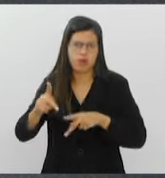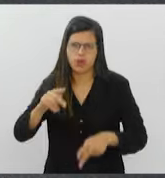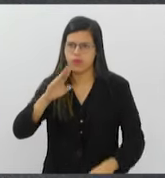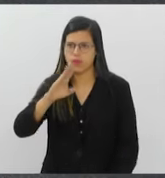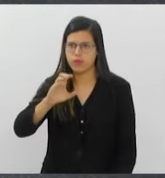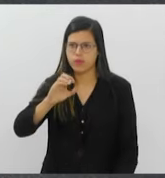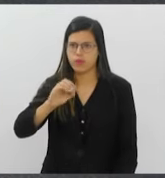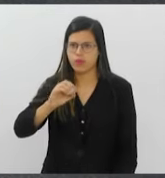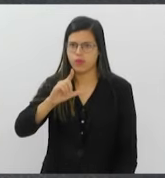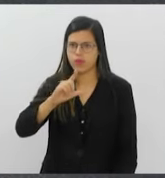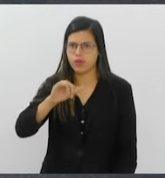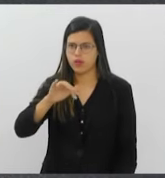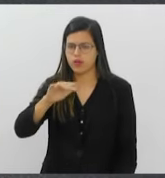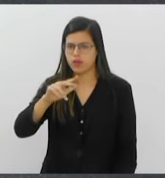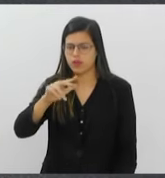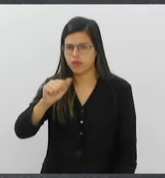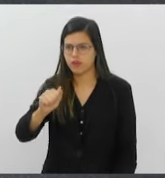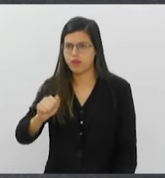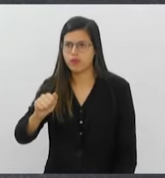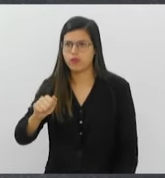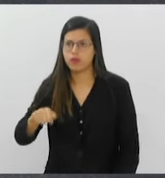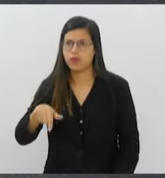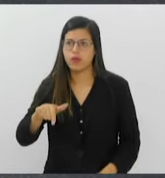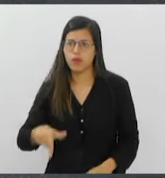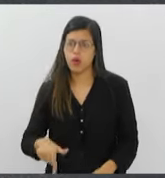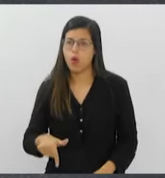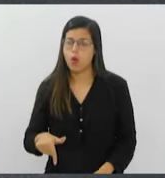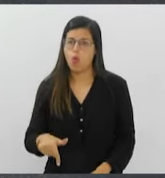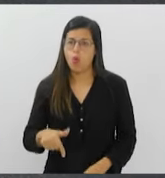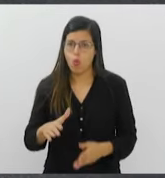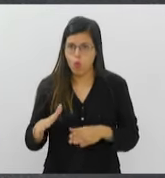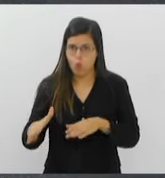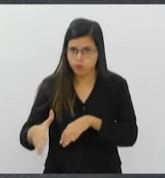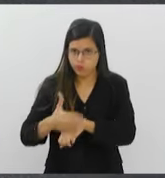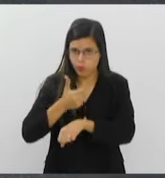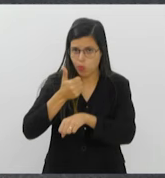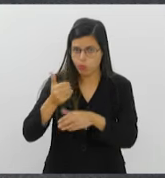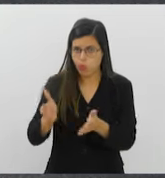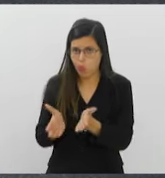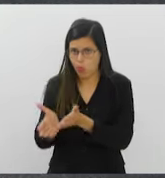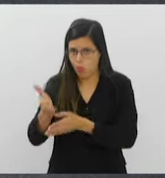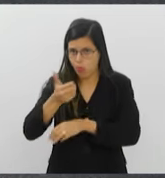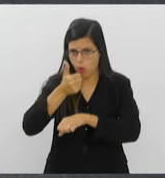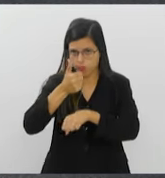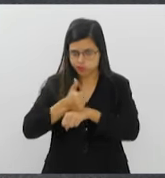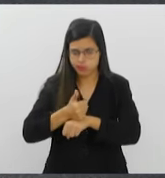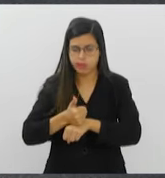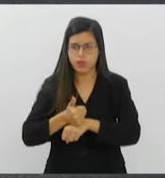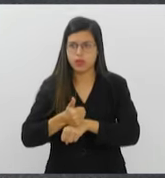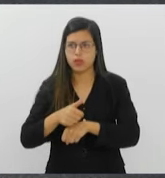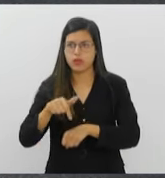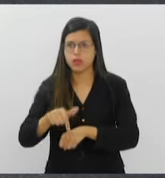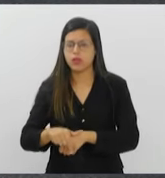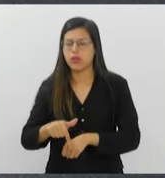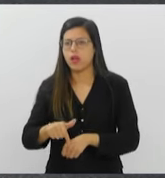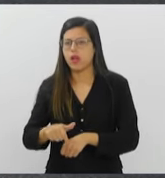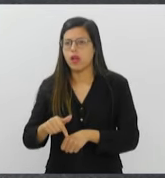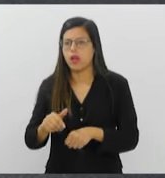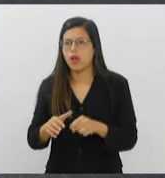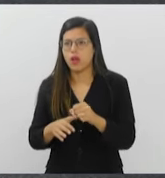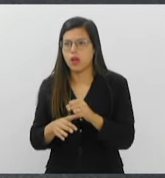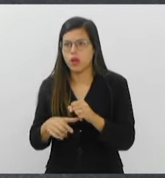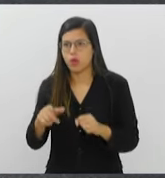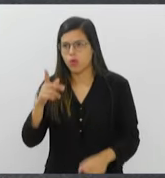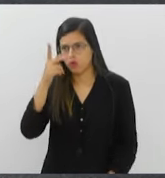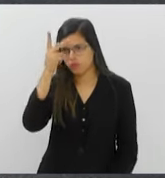ter derrotado um golpe militar. Um golpe militar contra um presidente democraticamente eleito, que seguramente ia se seguir